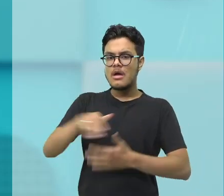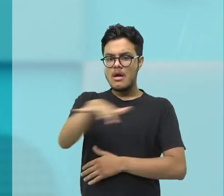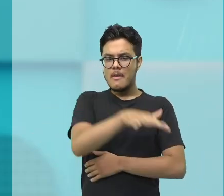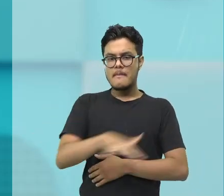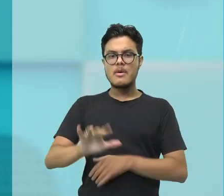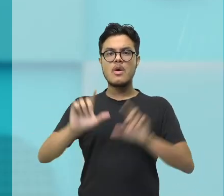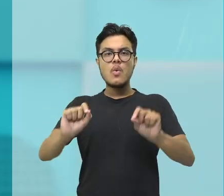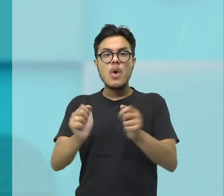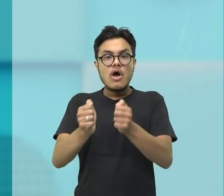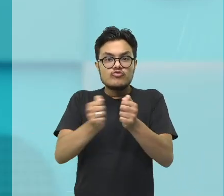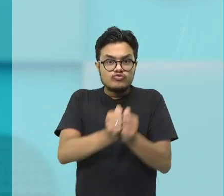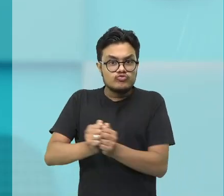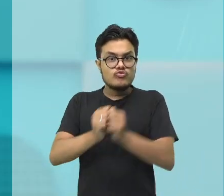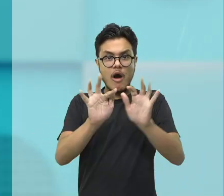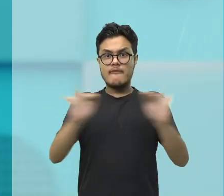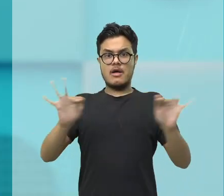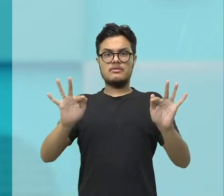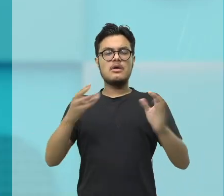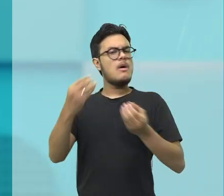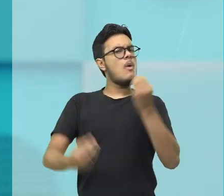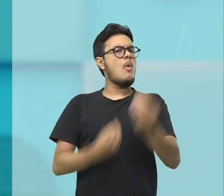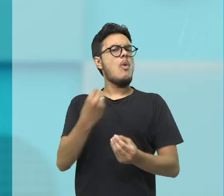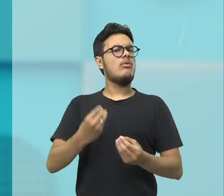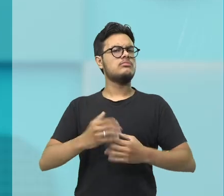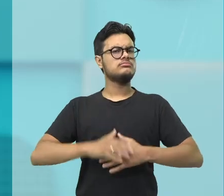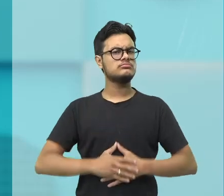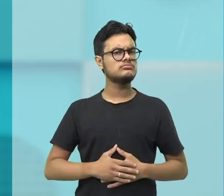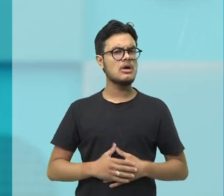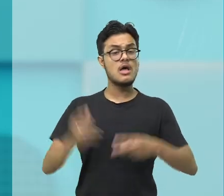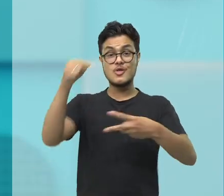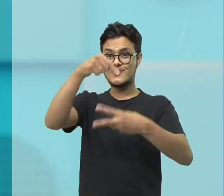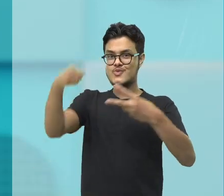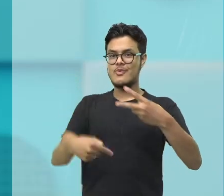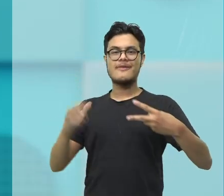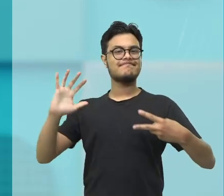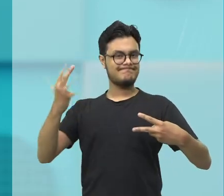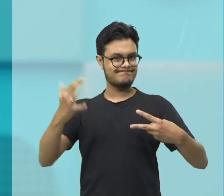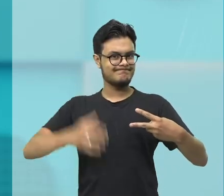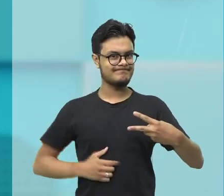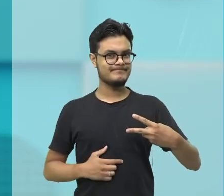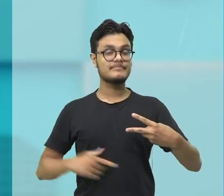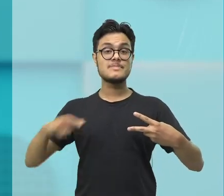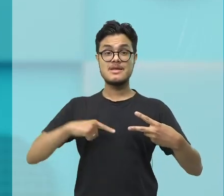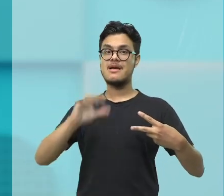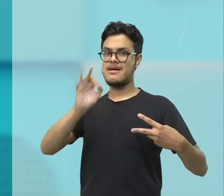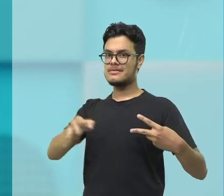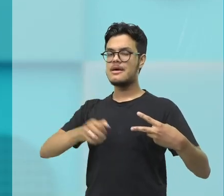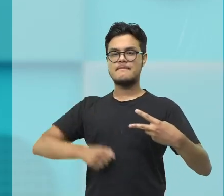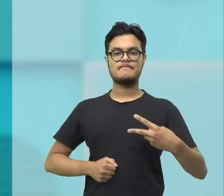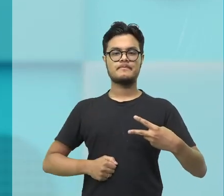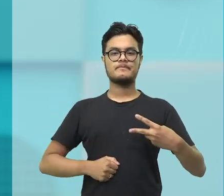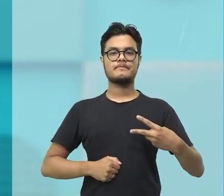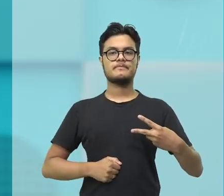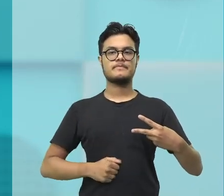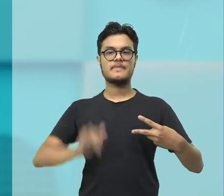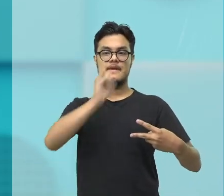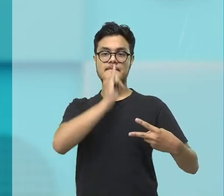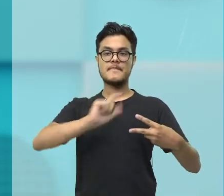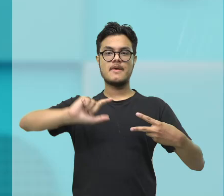aparecerem juntos. E tem duas formas de acontecer. Quando eles aparecem juntos, eles podem aparecer de